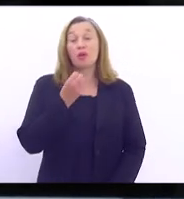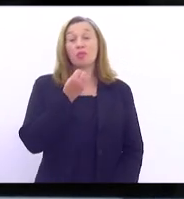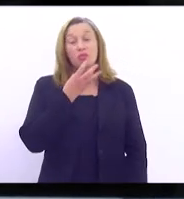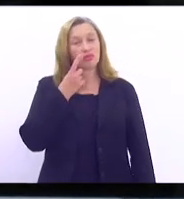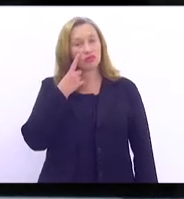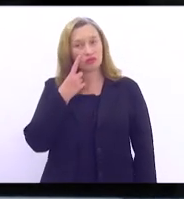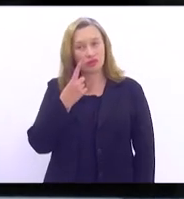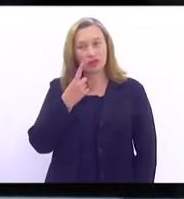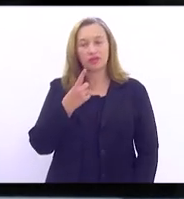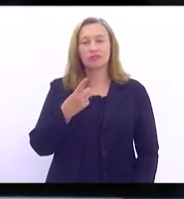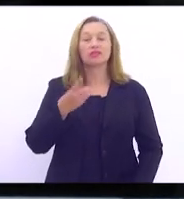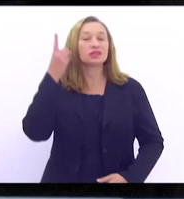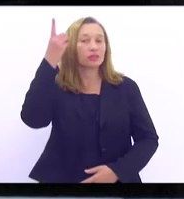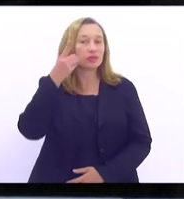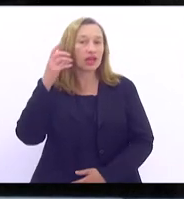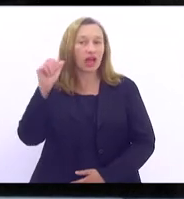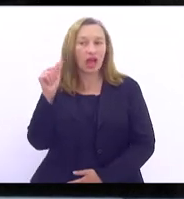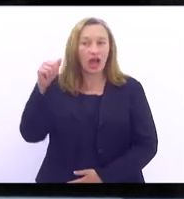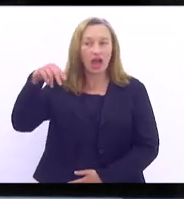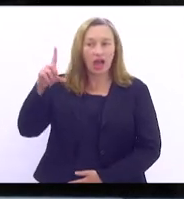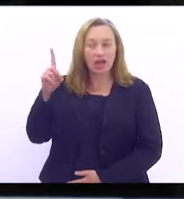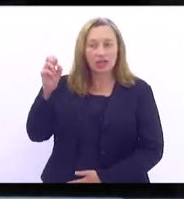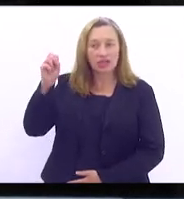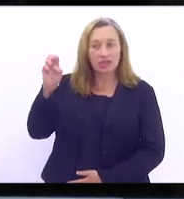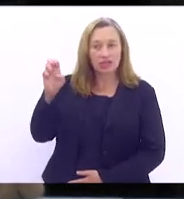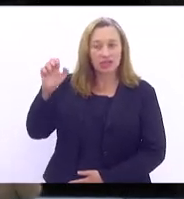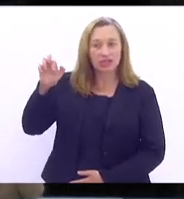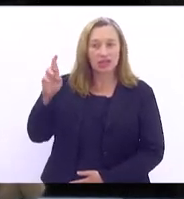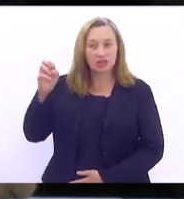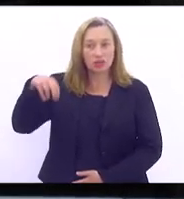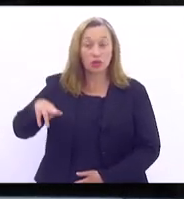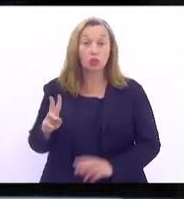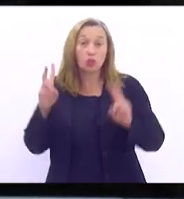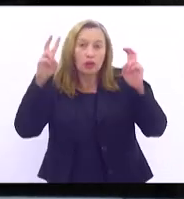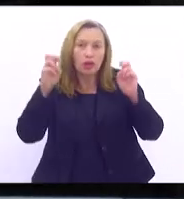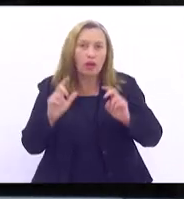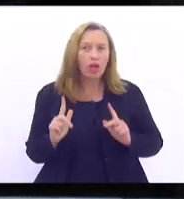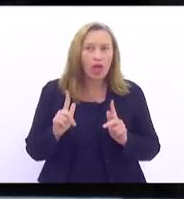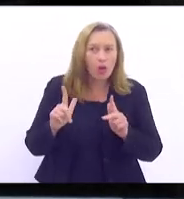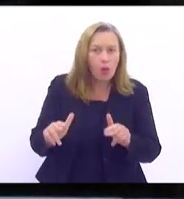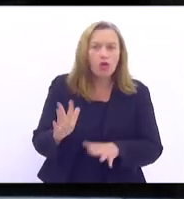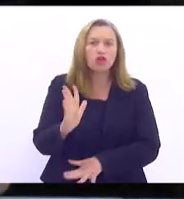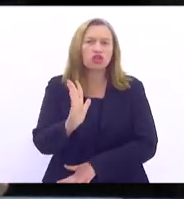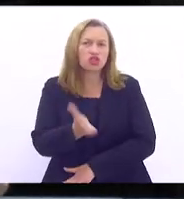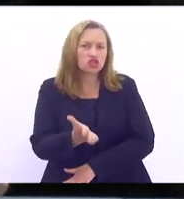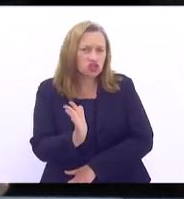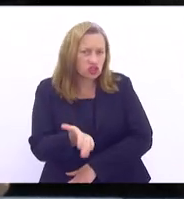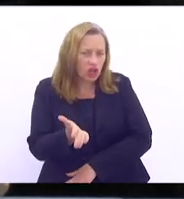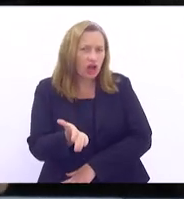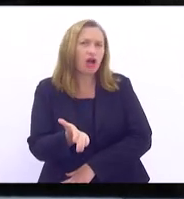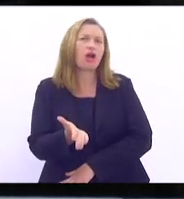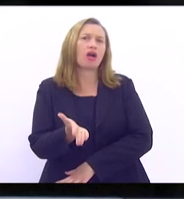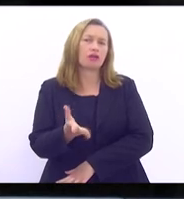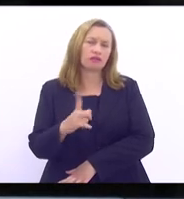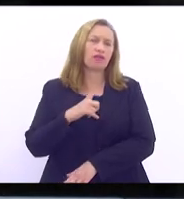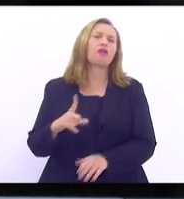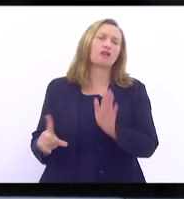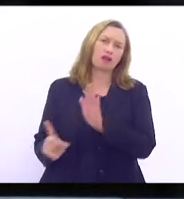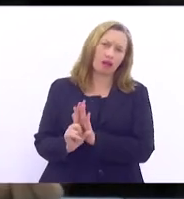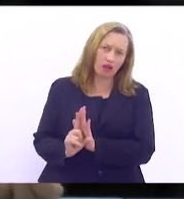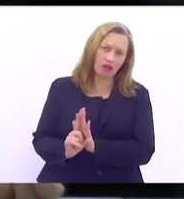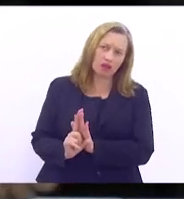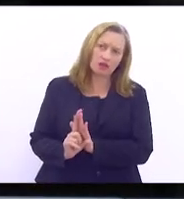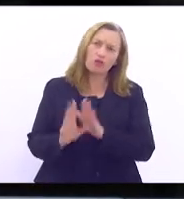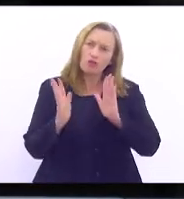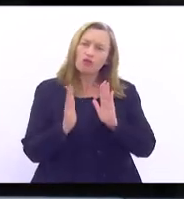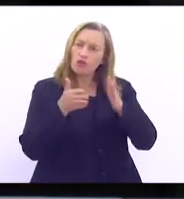nosso deputado Anderson, que está aqui presente, está tratando do mesmo tema que já a legislação específica, que